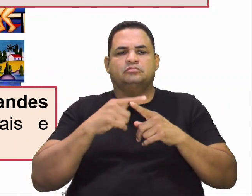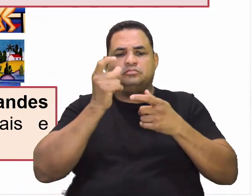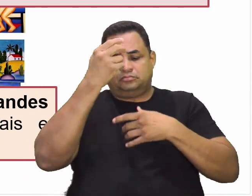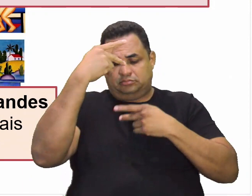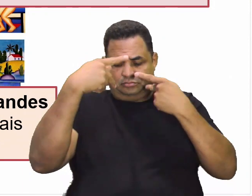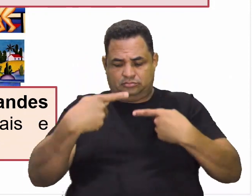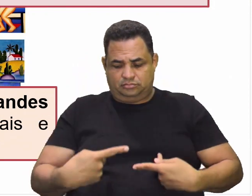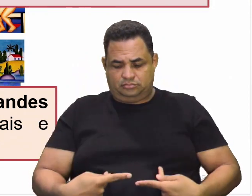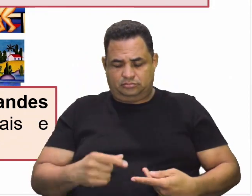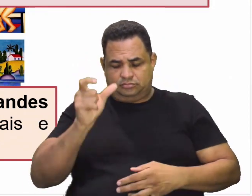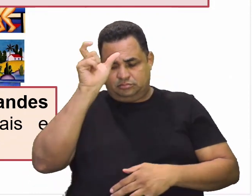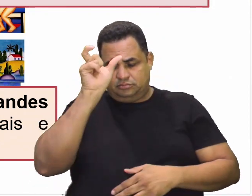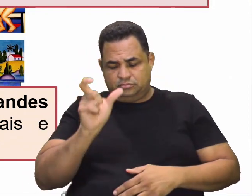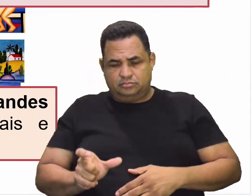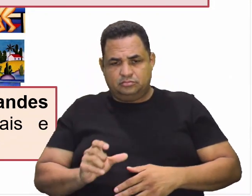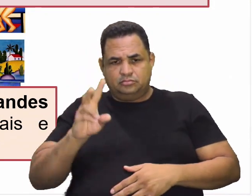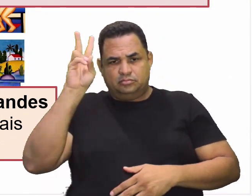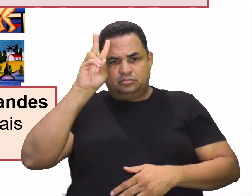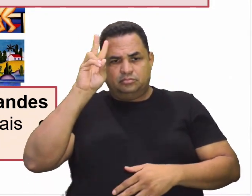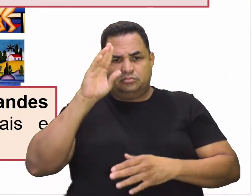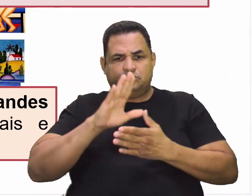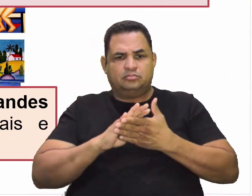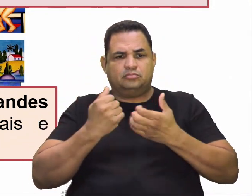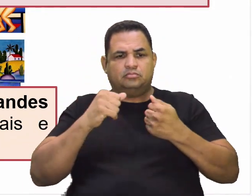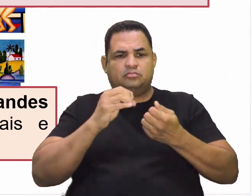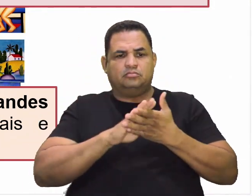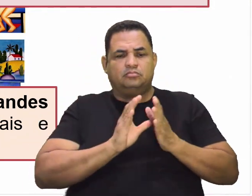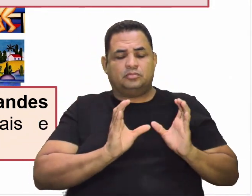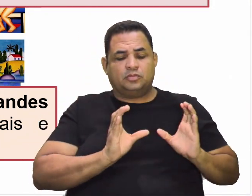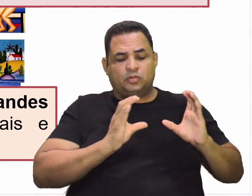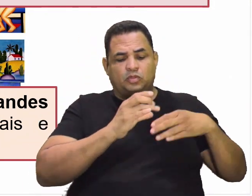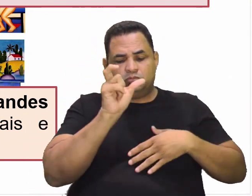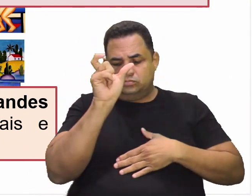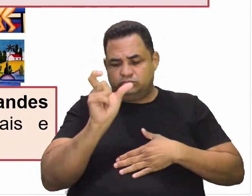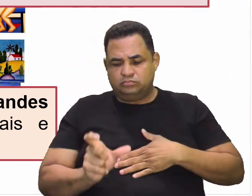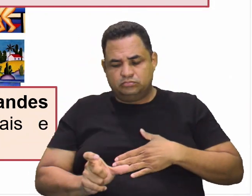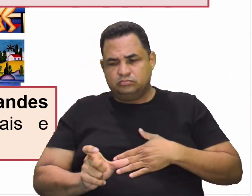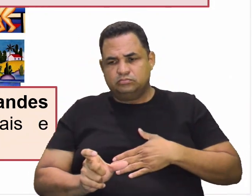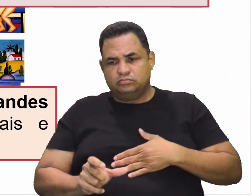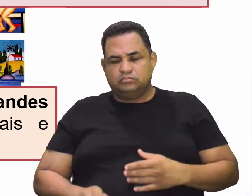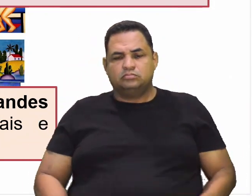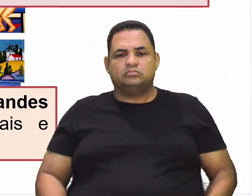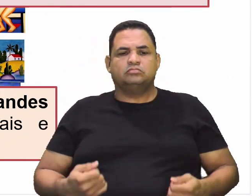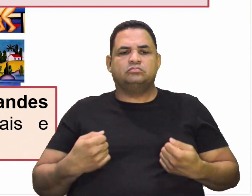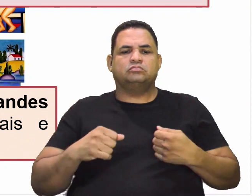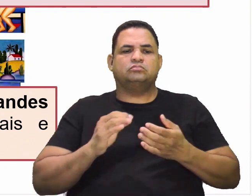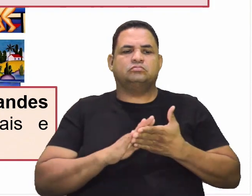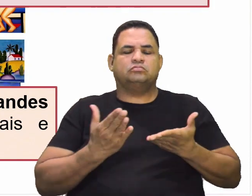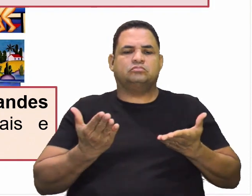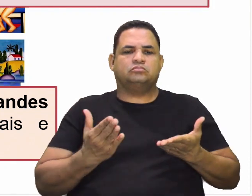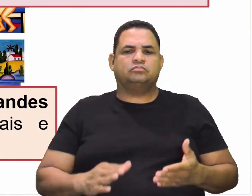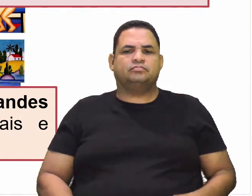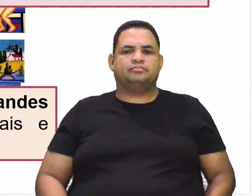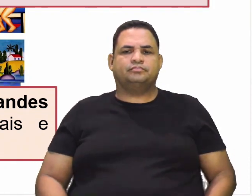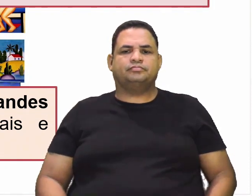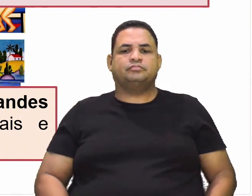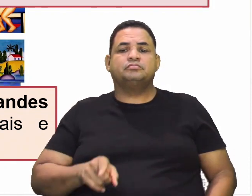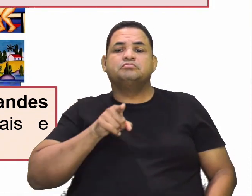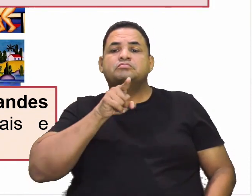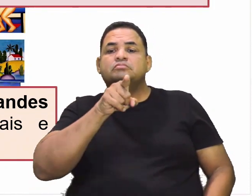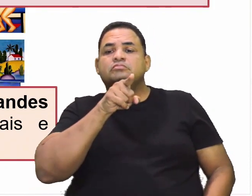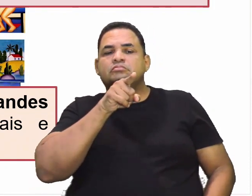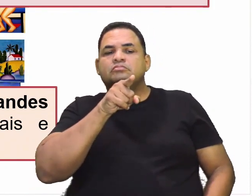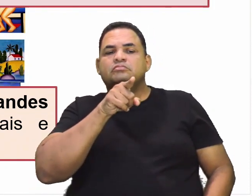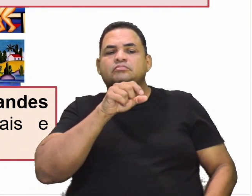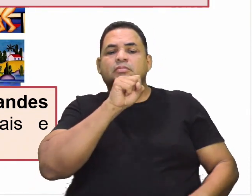pelo sujeito histórico, que pode ser tanto os indivíduos quanto o grupo. Pode ser o sujeito histórico. Você